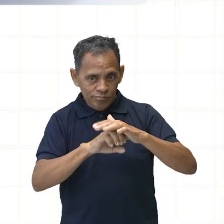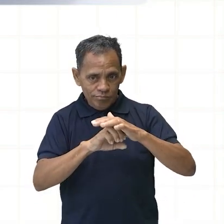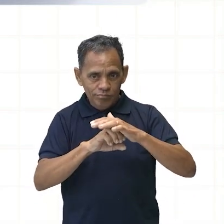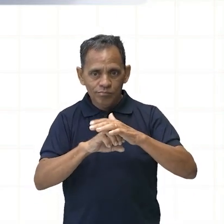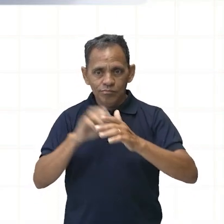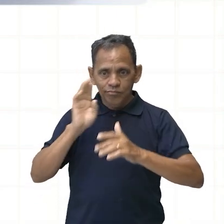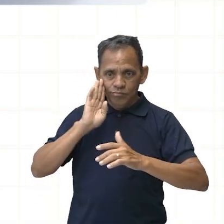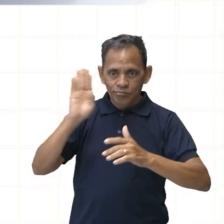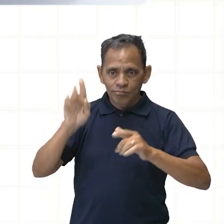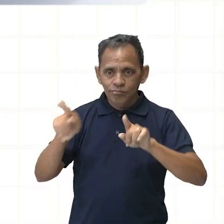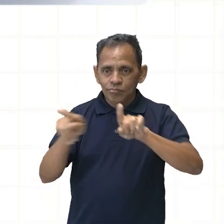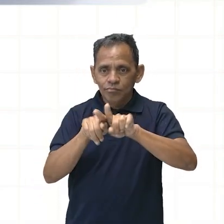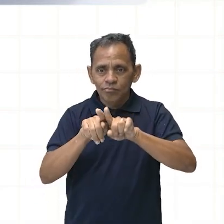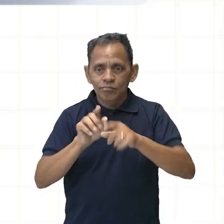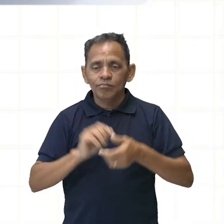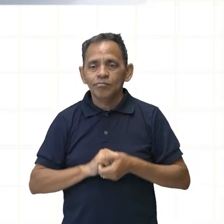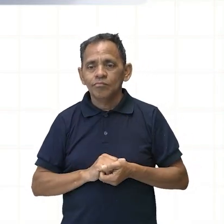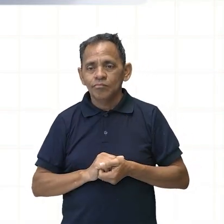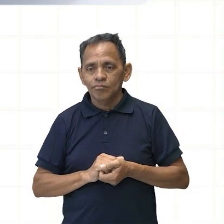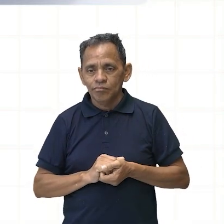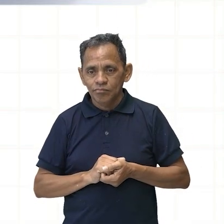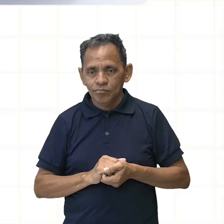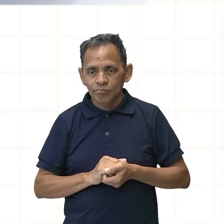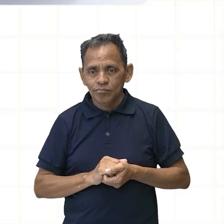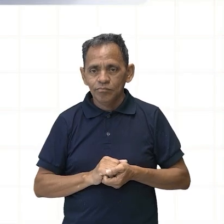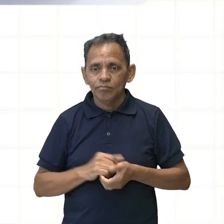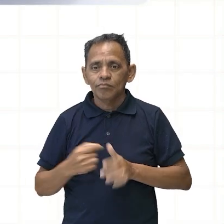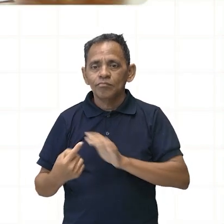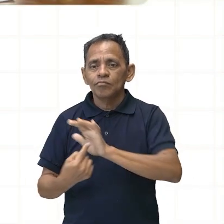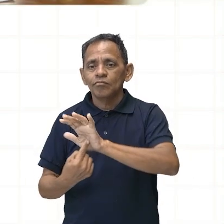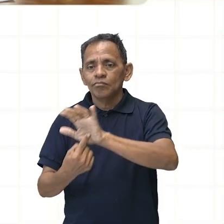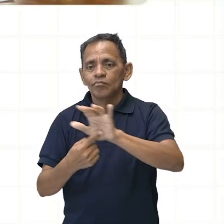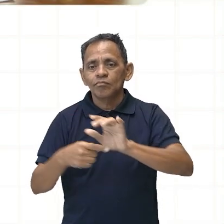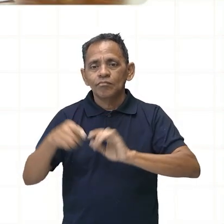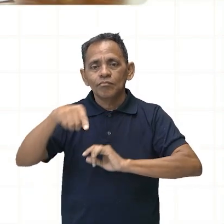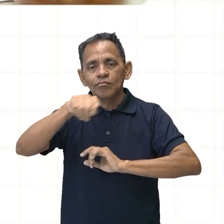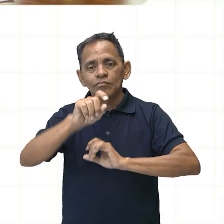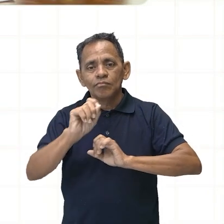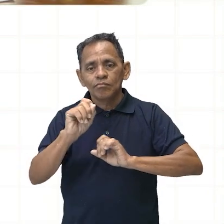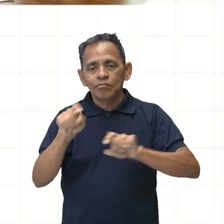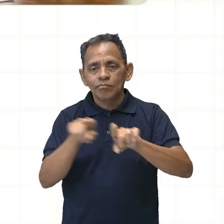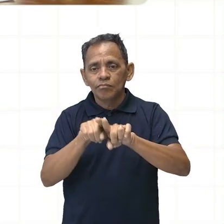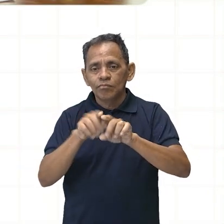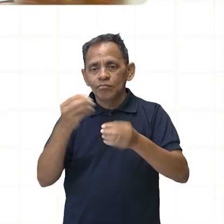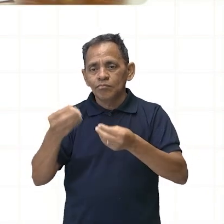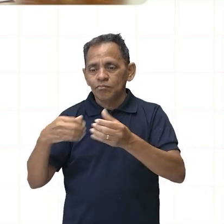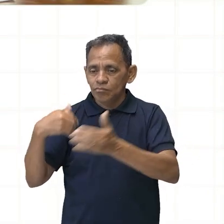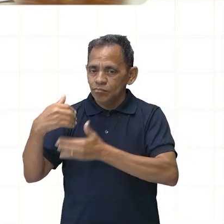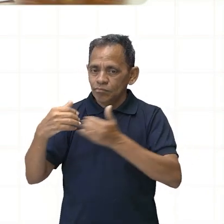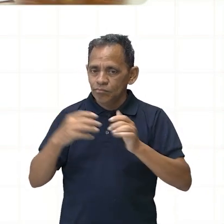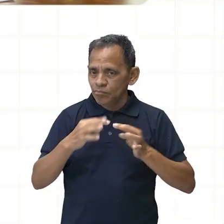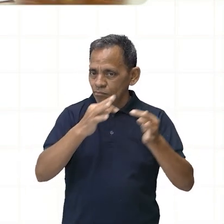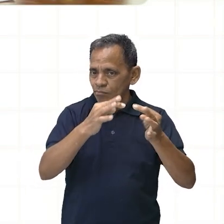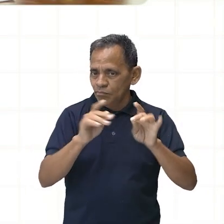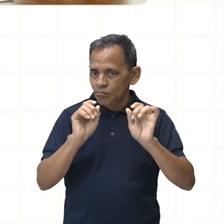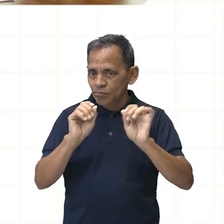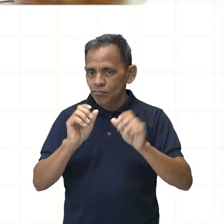e transnacionais. Destaco também para vocês que, com o desenvolvimento de tecnologias,